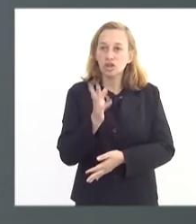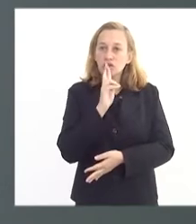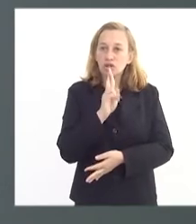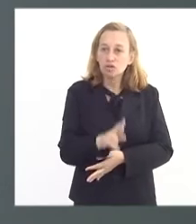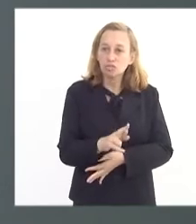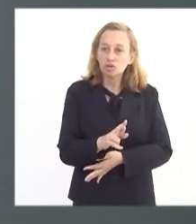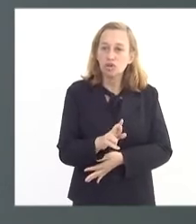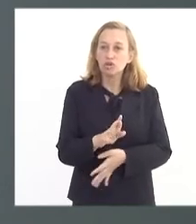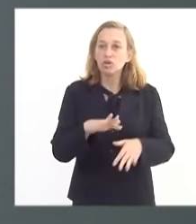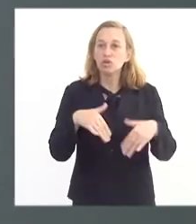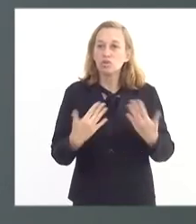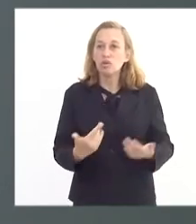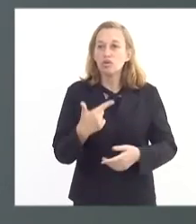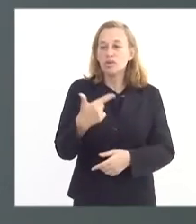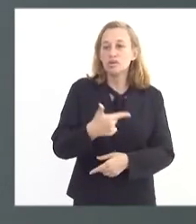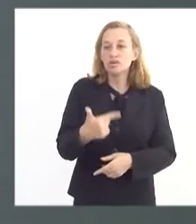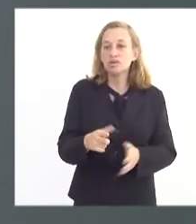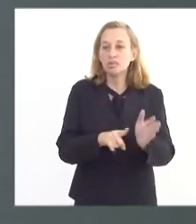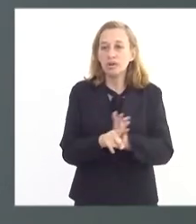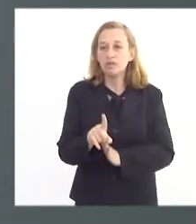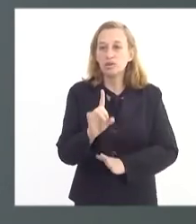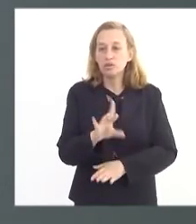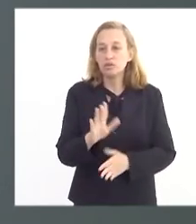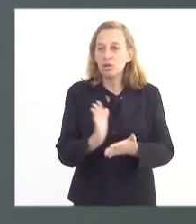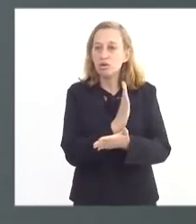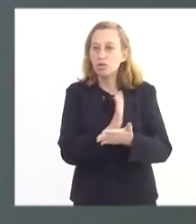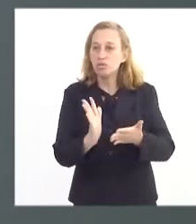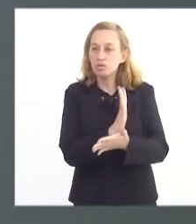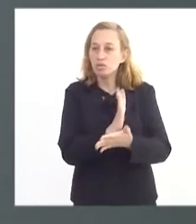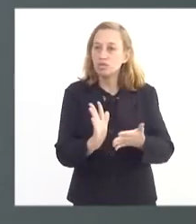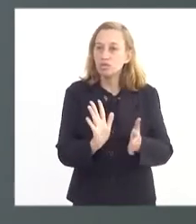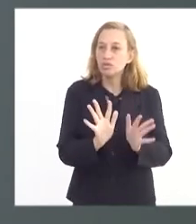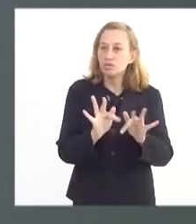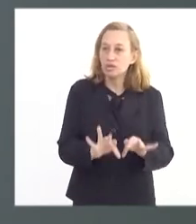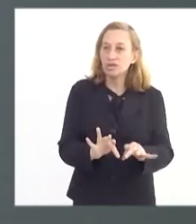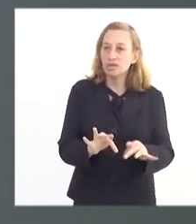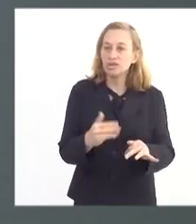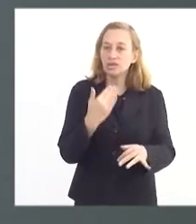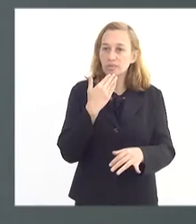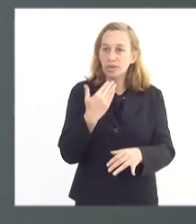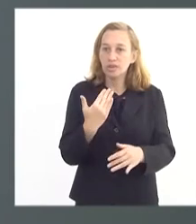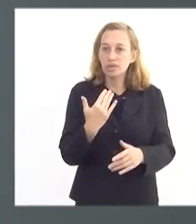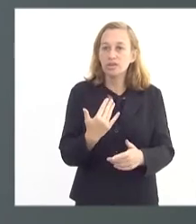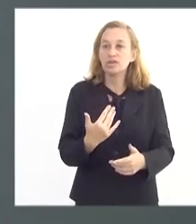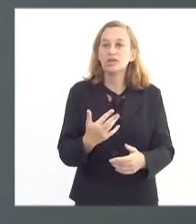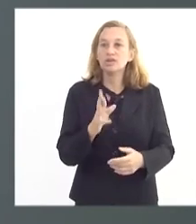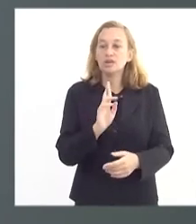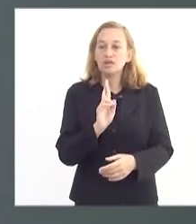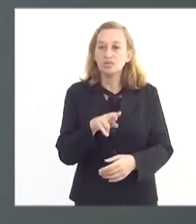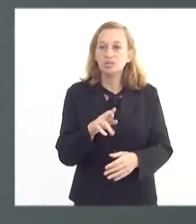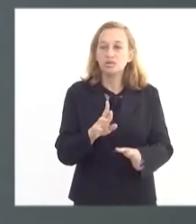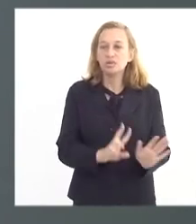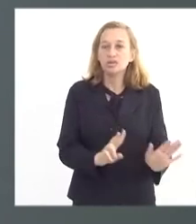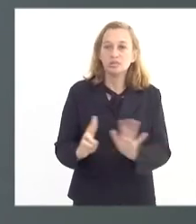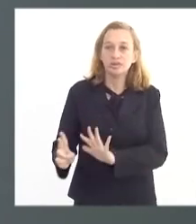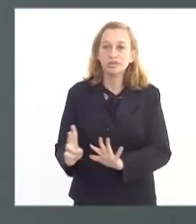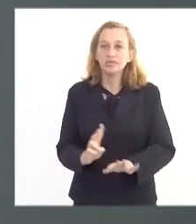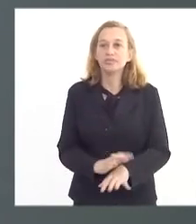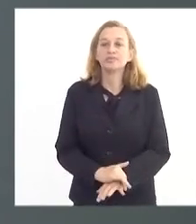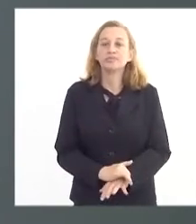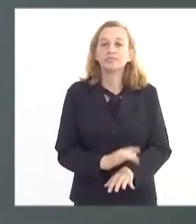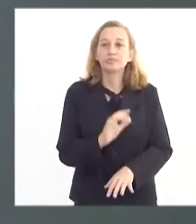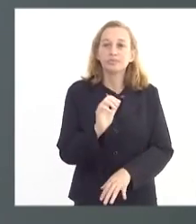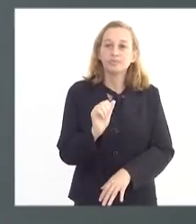respondendo o segundo questionamento, é só mesmo algumas considerações que eles fizeram. A gente até respondeu essa semana. E o